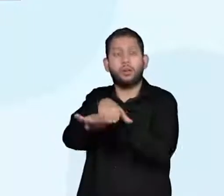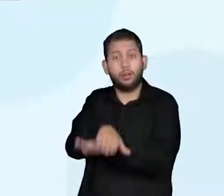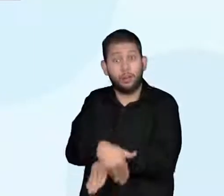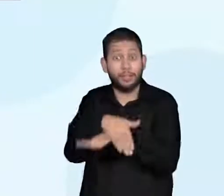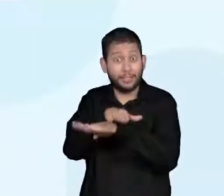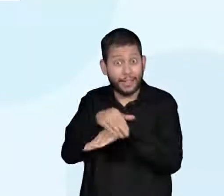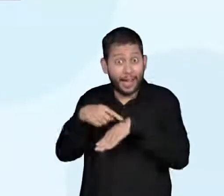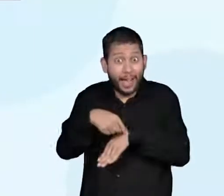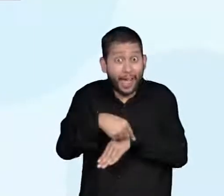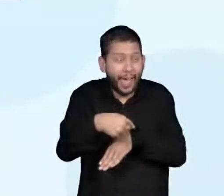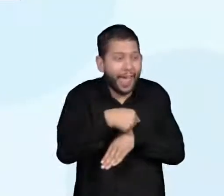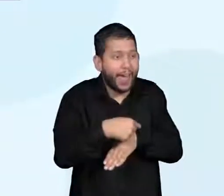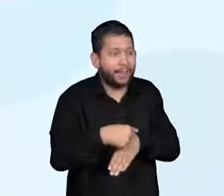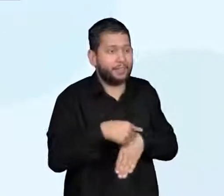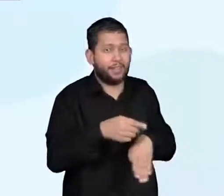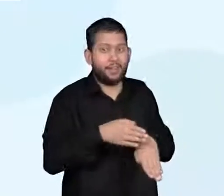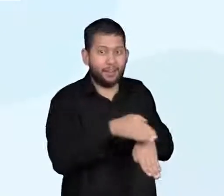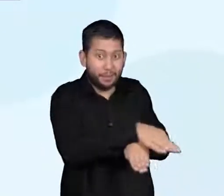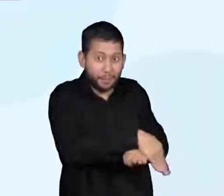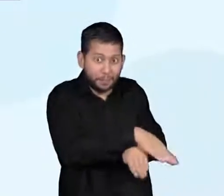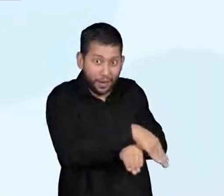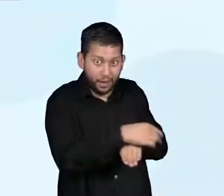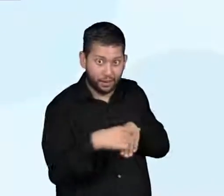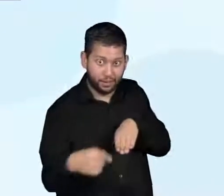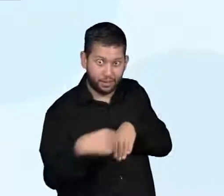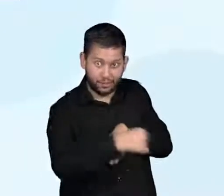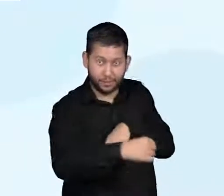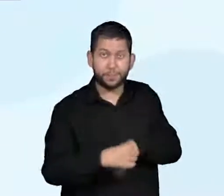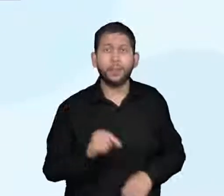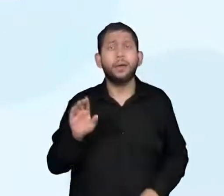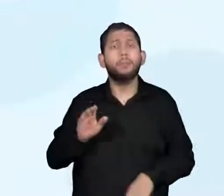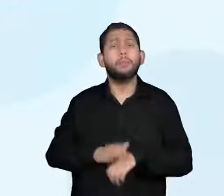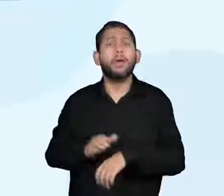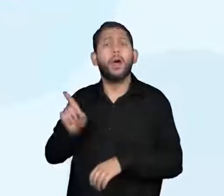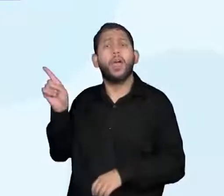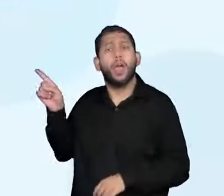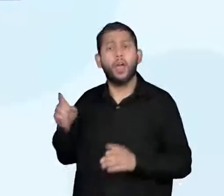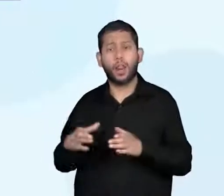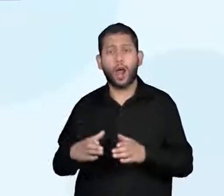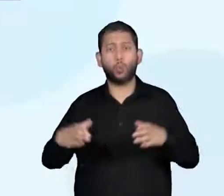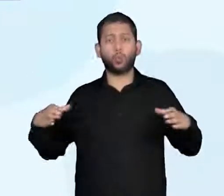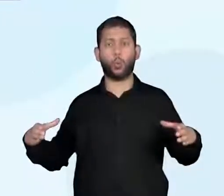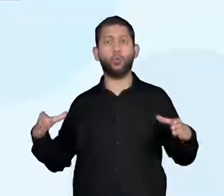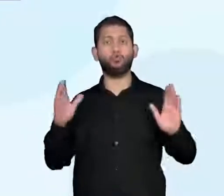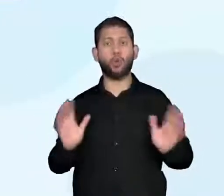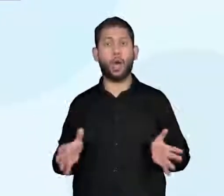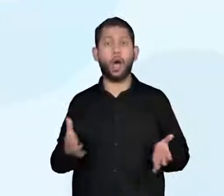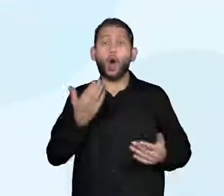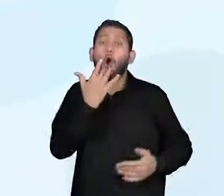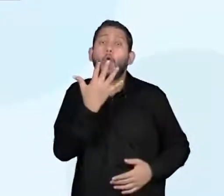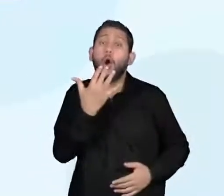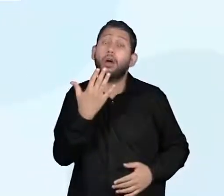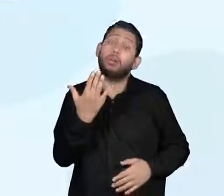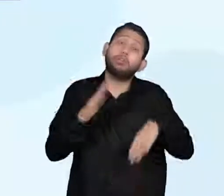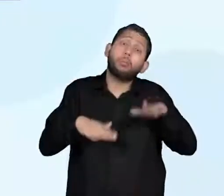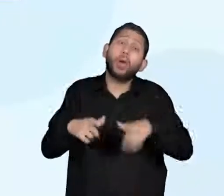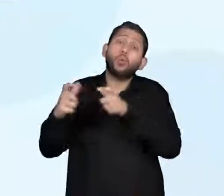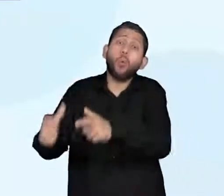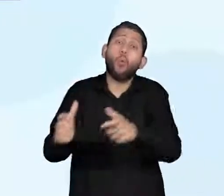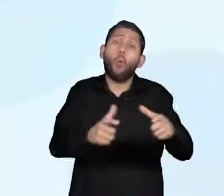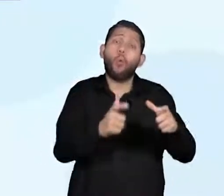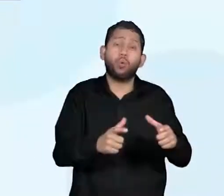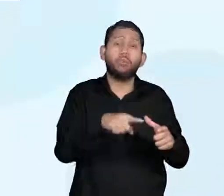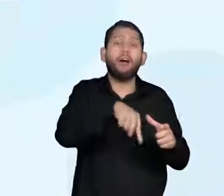animal. A coloração nos adultos depende da temperatura